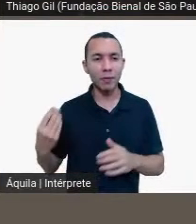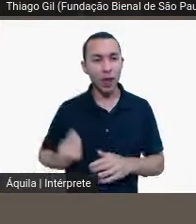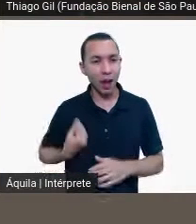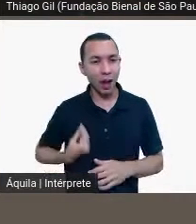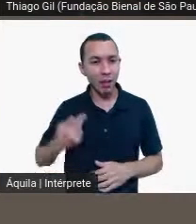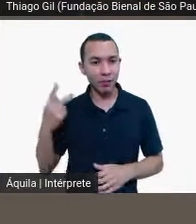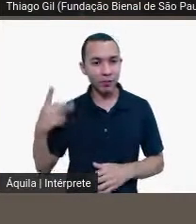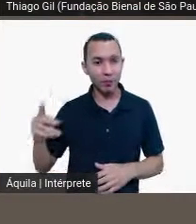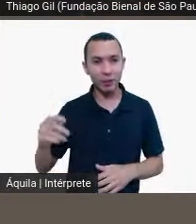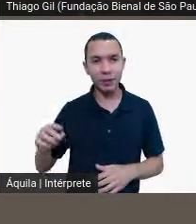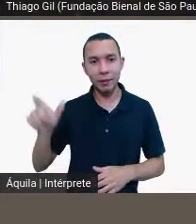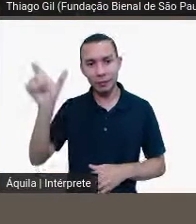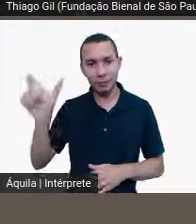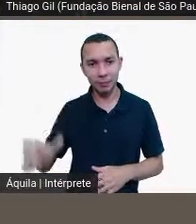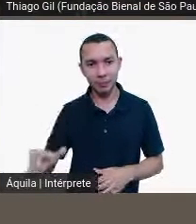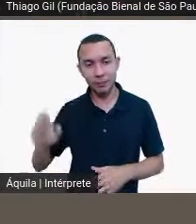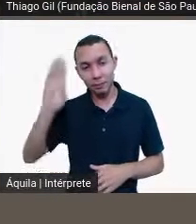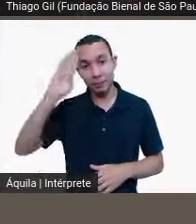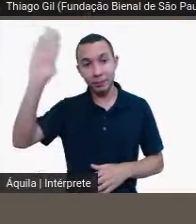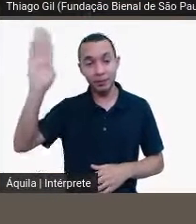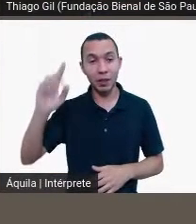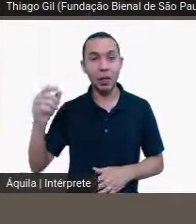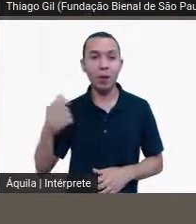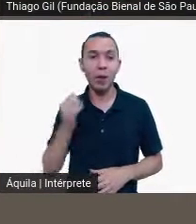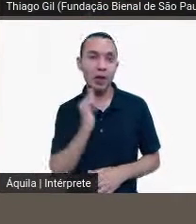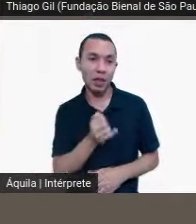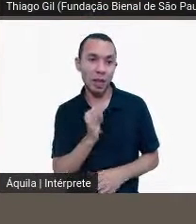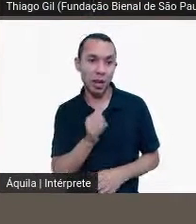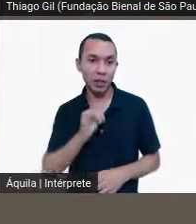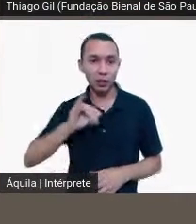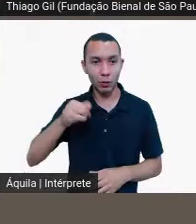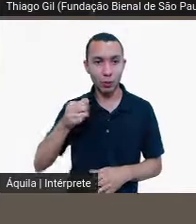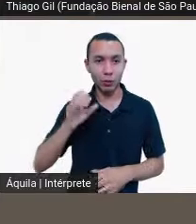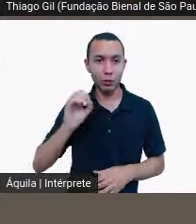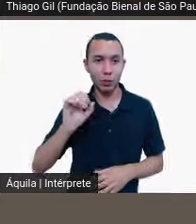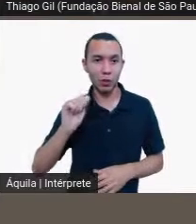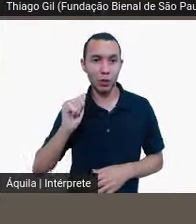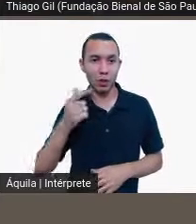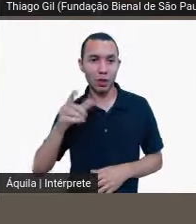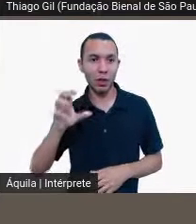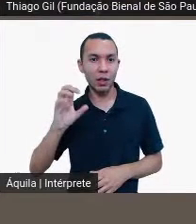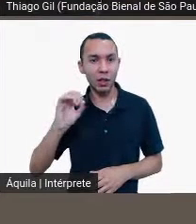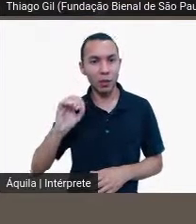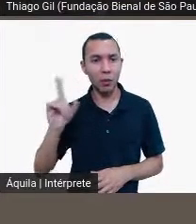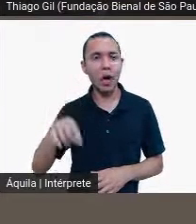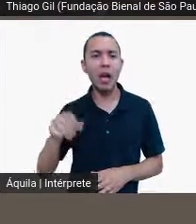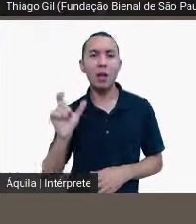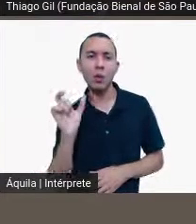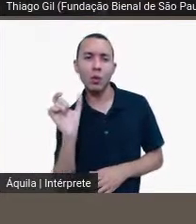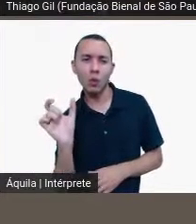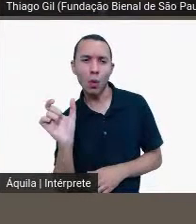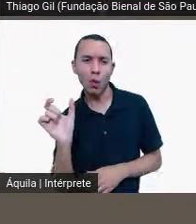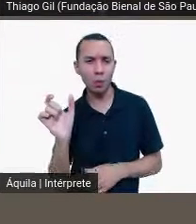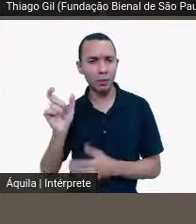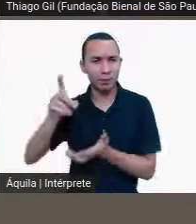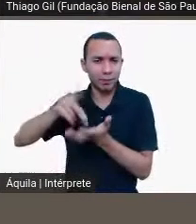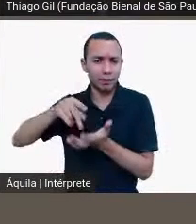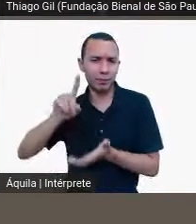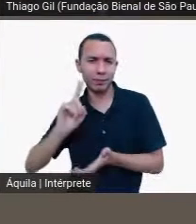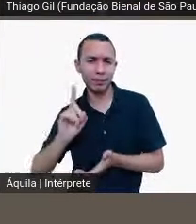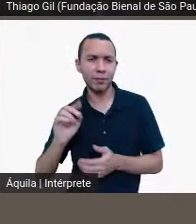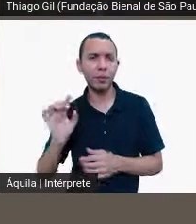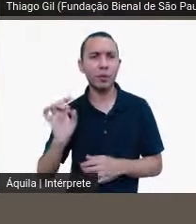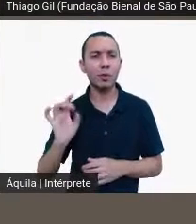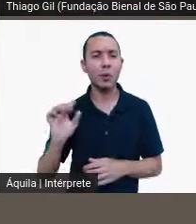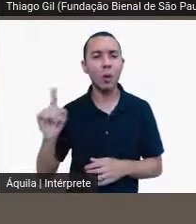principal, né? Que é o narrador também do romance, o João Miramar, que é um pseudônimo que o Oswald usava para assinar alguns